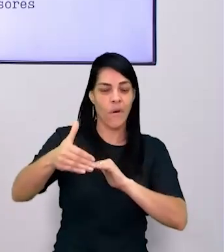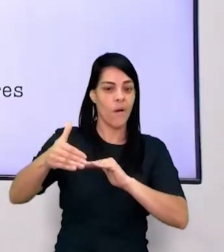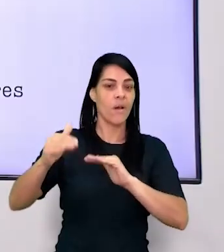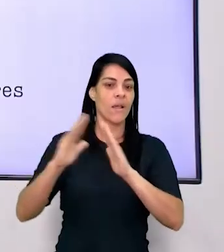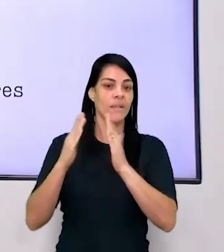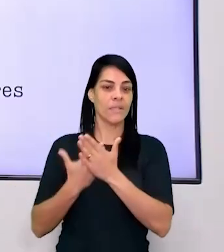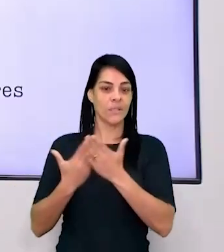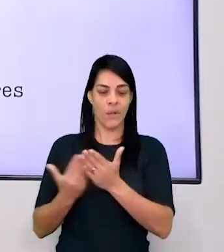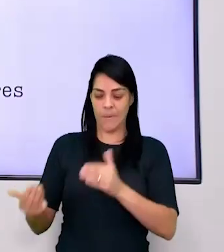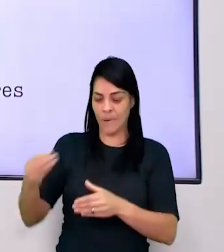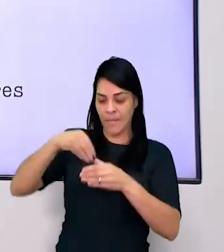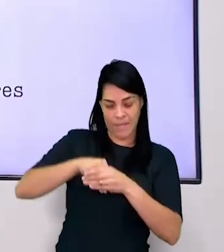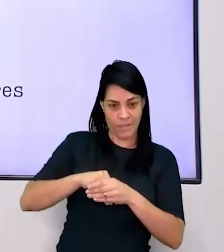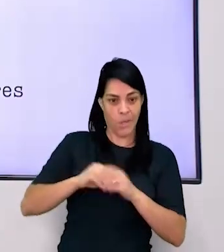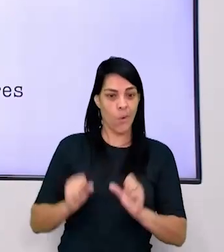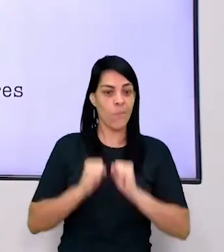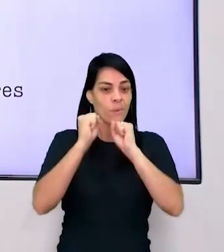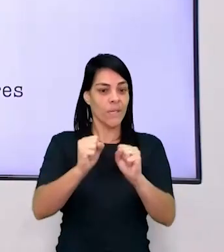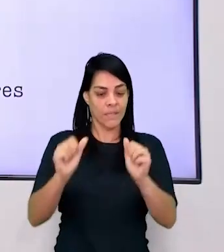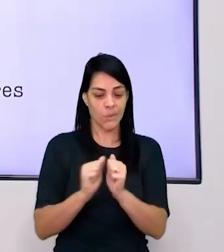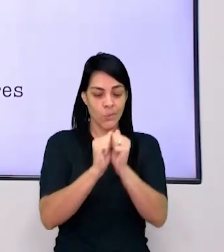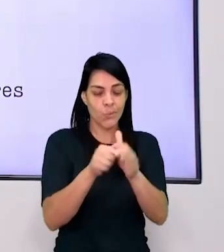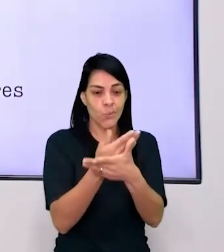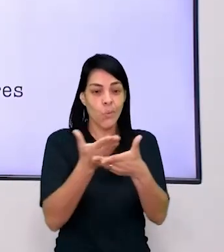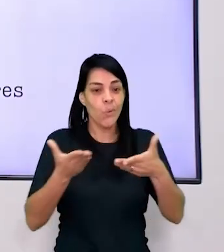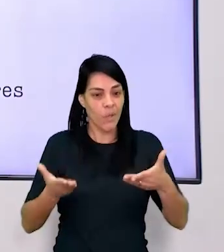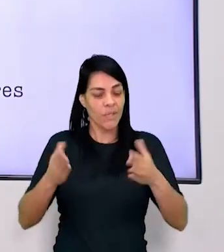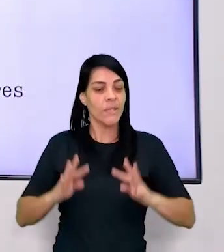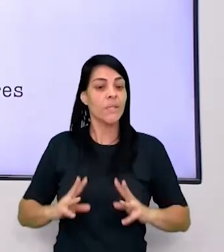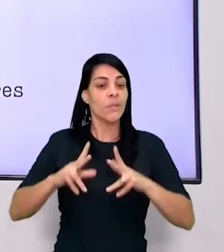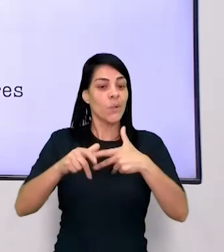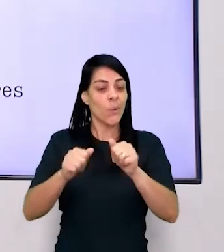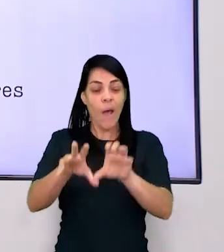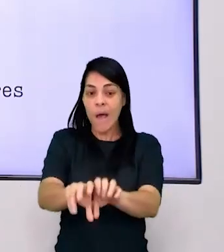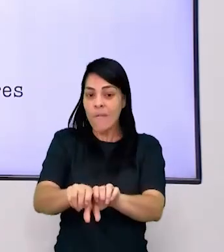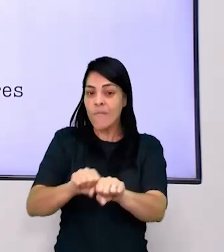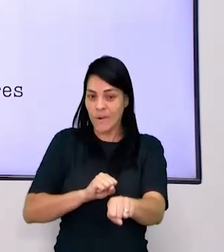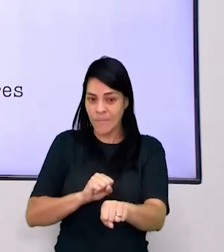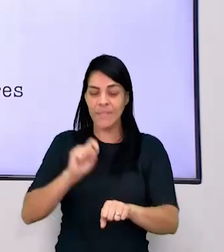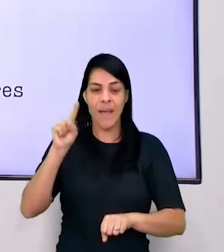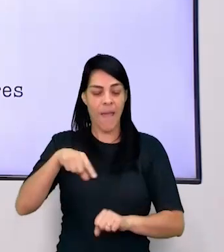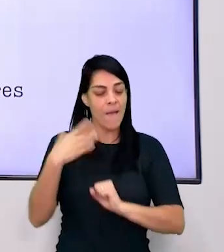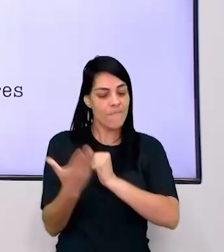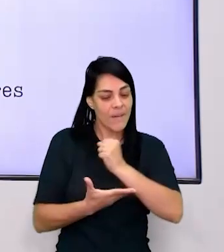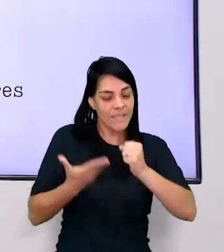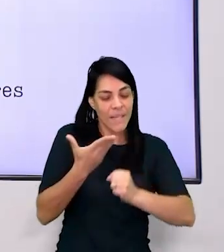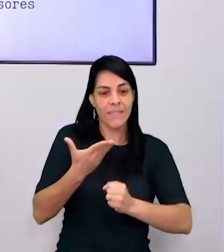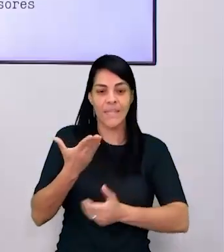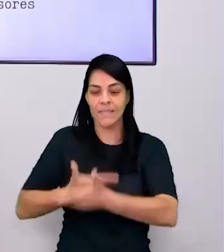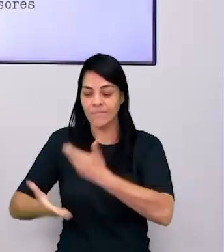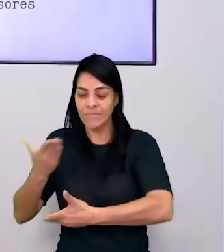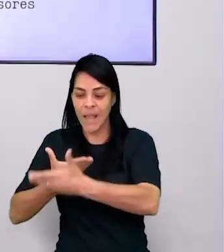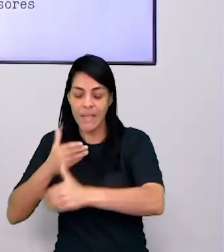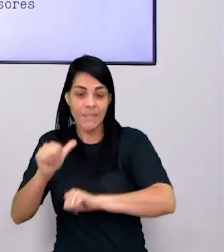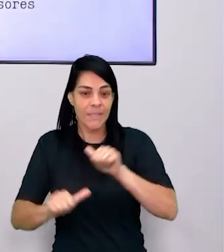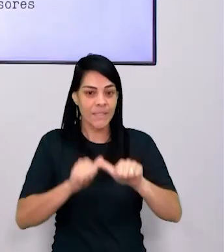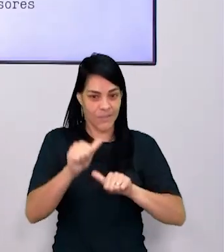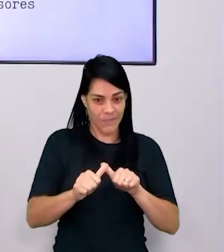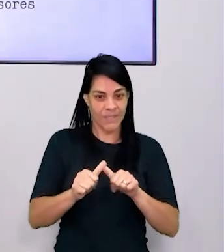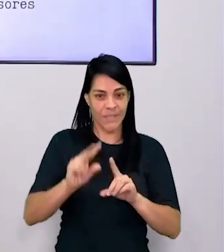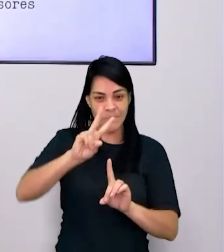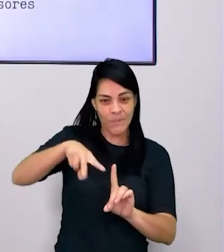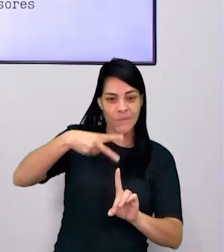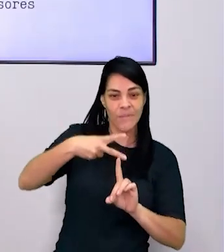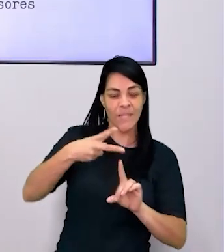rede. O poder está com a gente. Então, toda essa formação é baseada em troca de experiências. Tanto